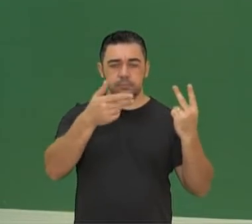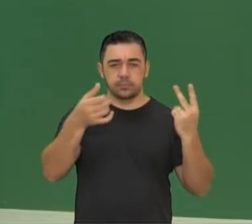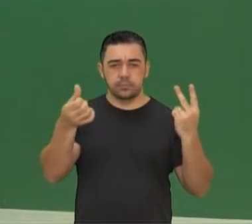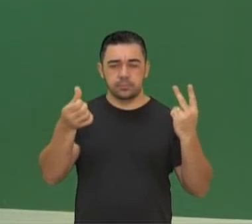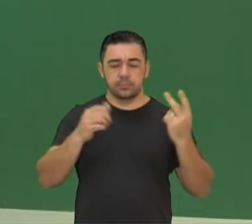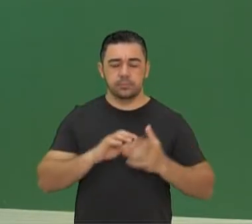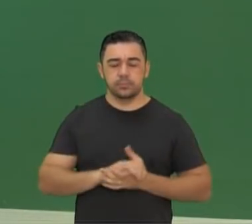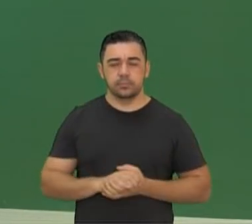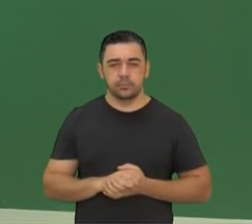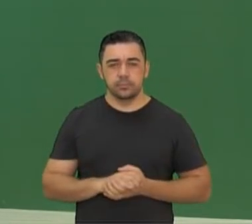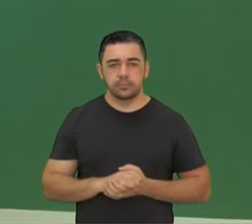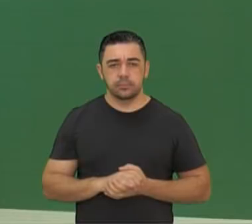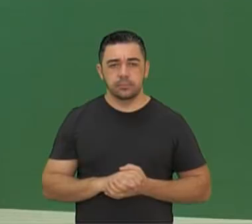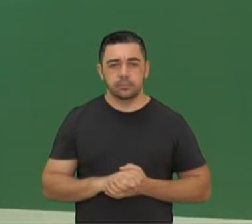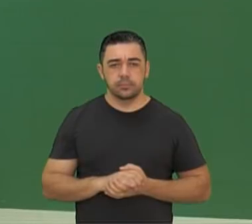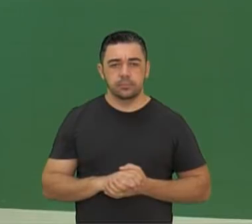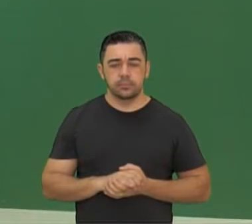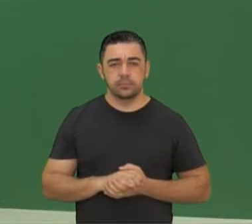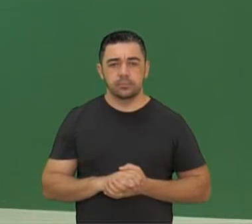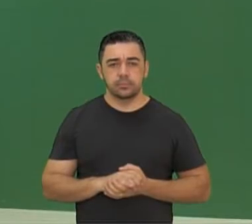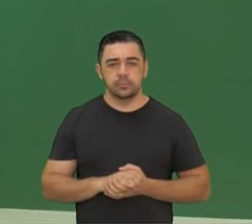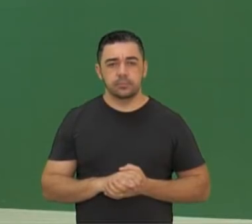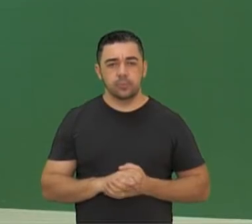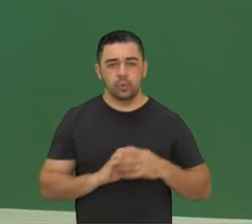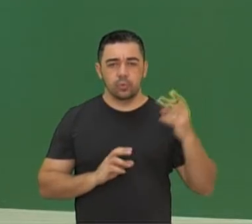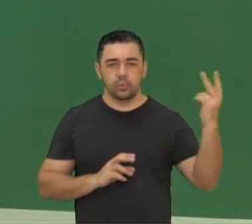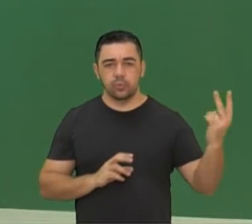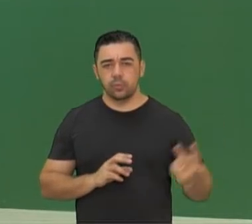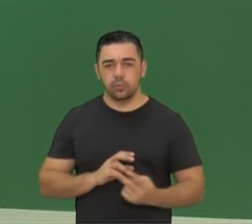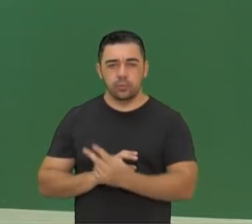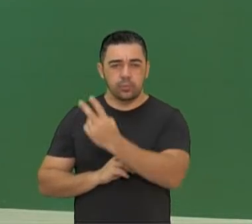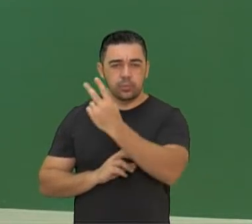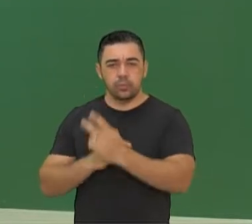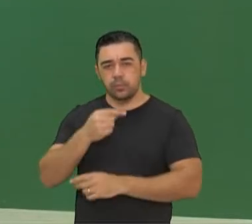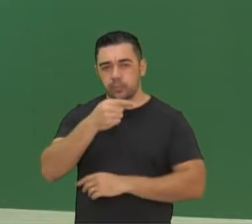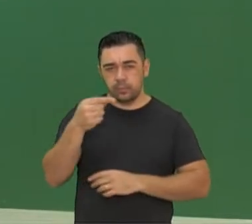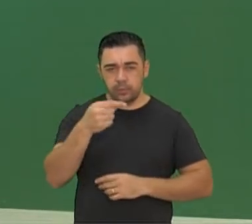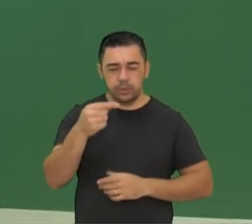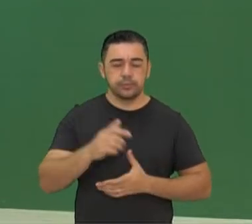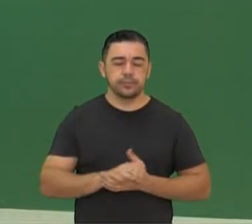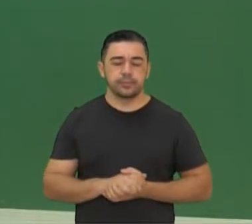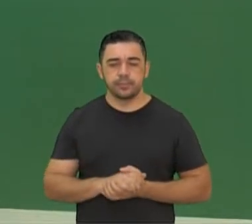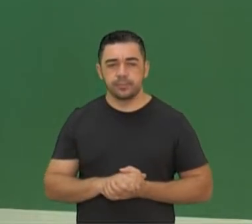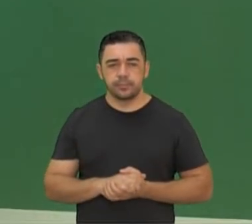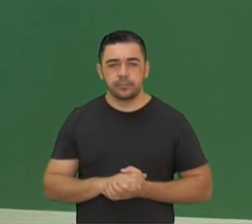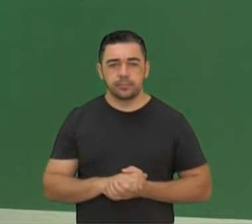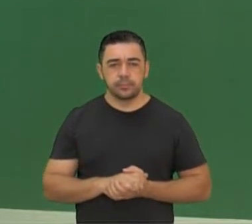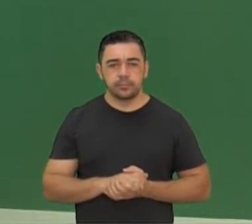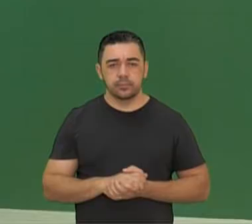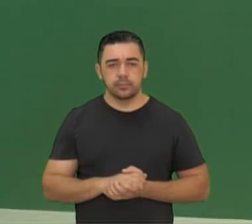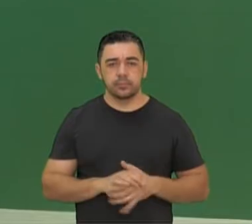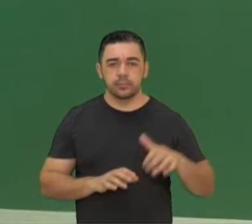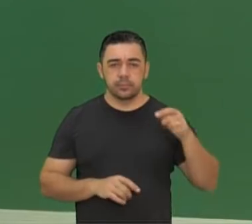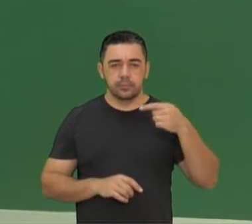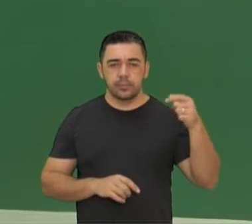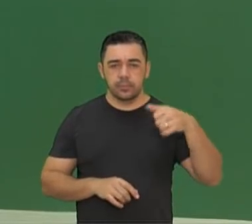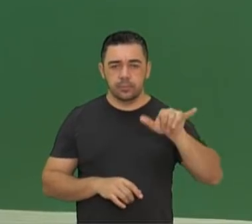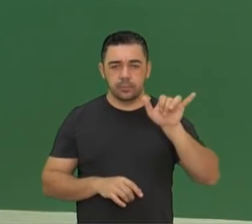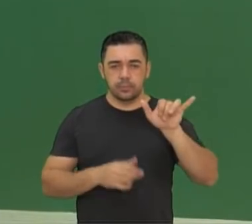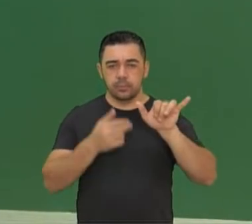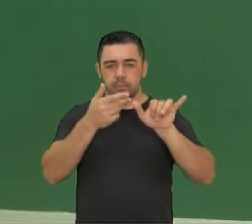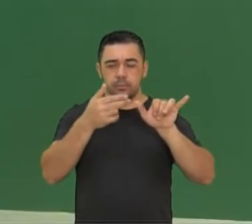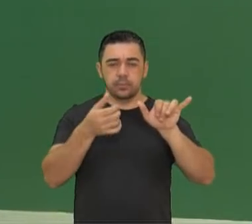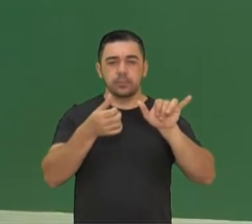igual a 6. O 2 está positivo, vem para o outro lado como? Negativo. Menos y é